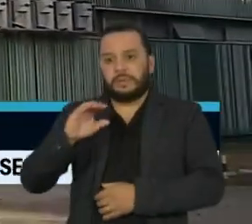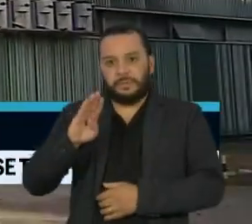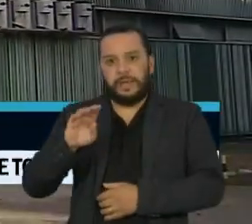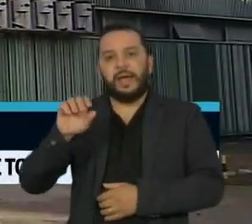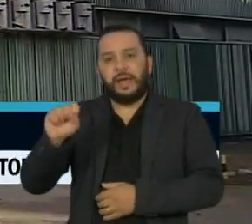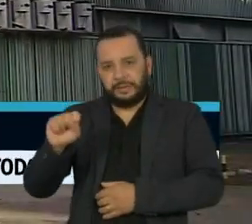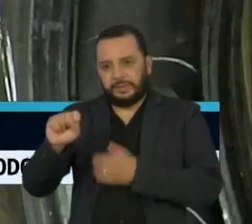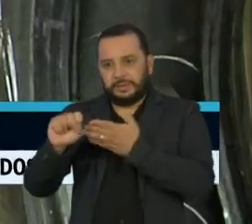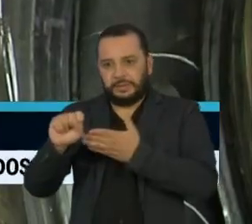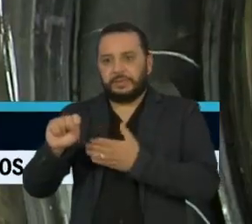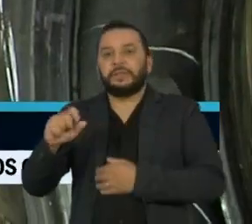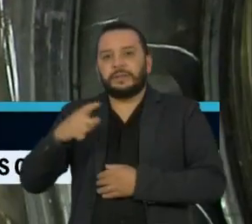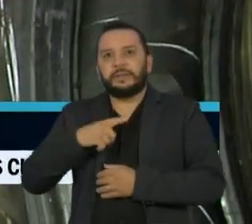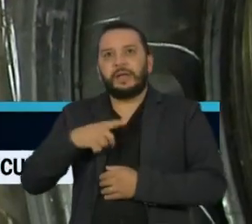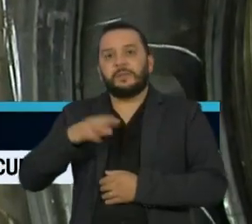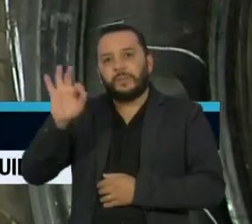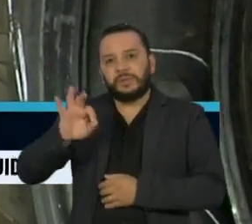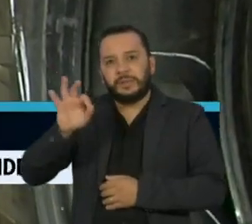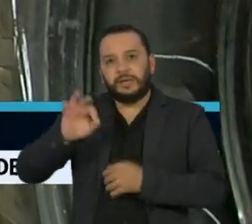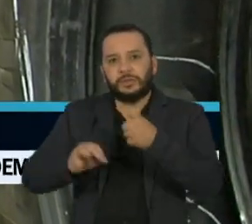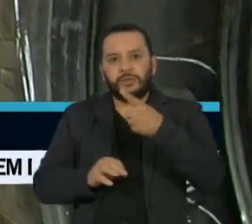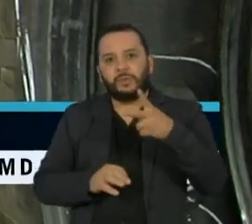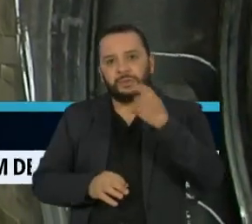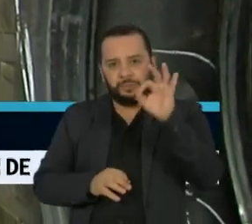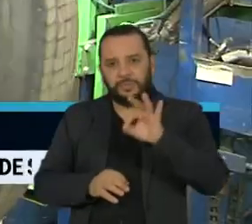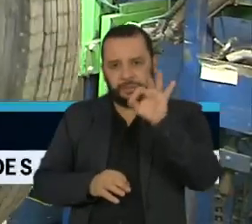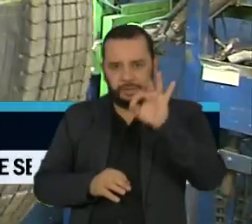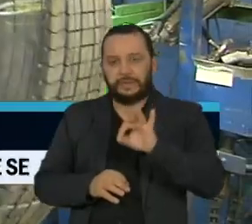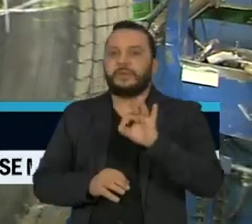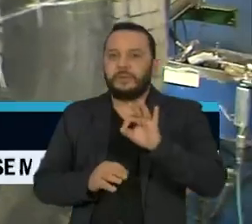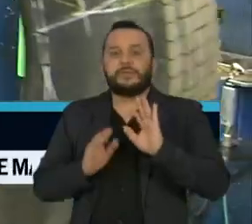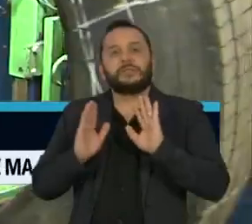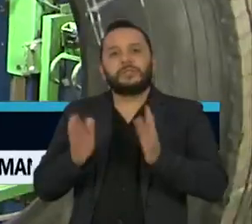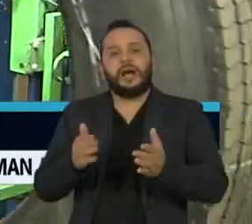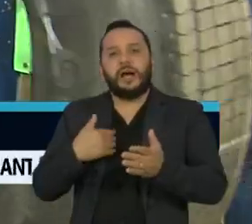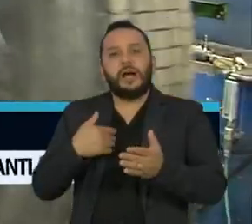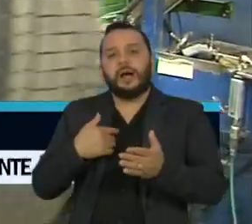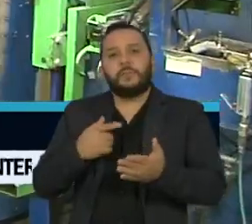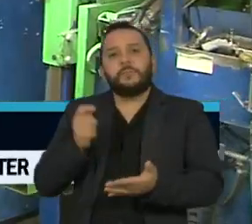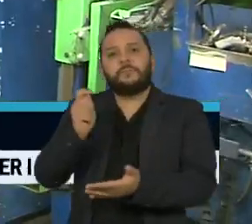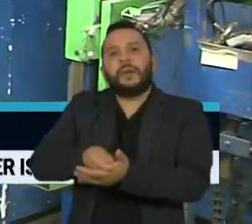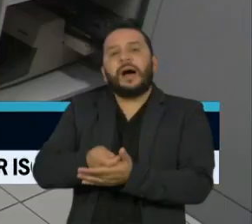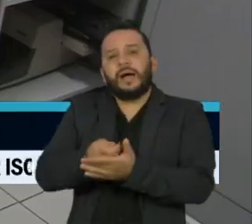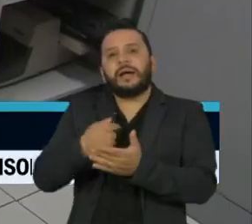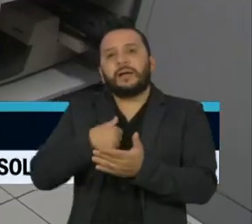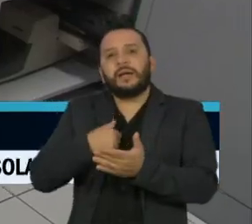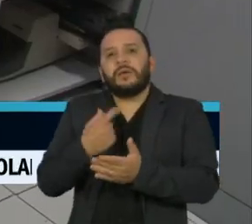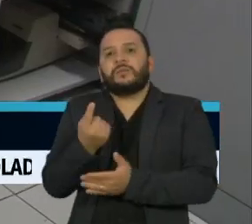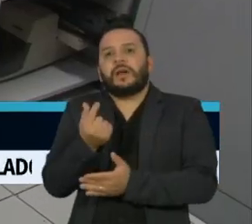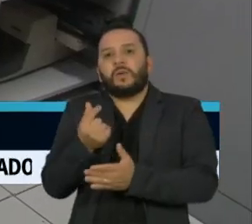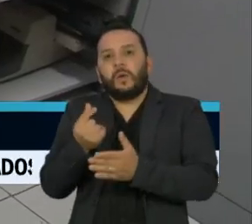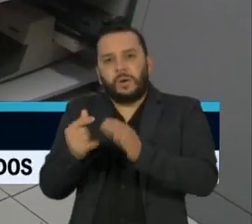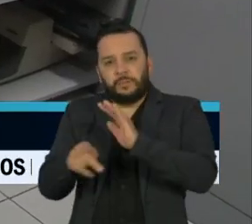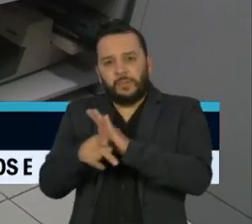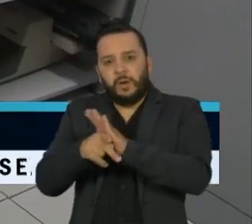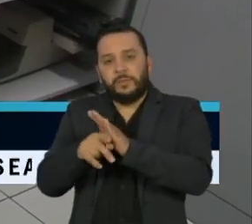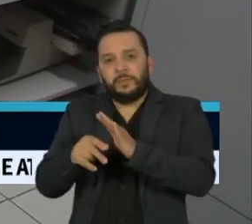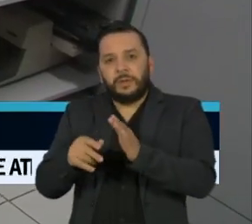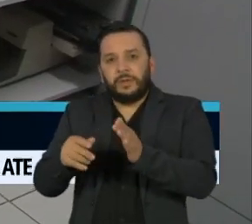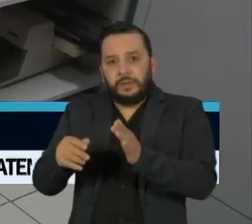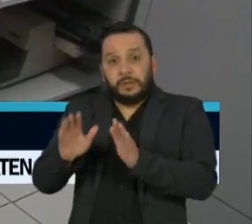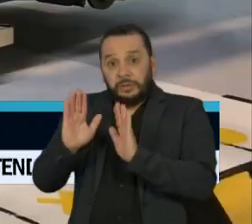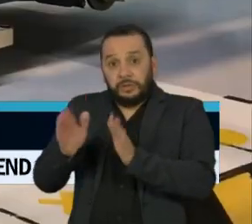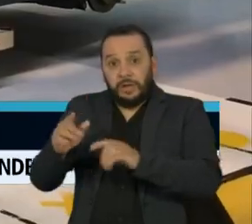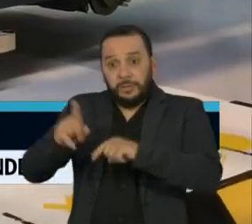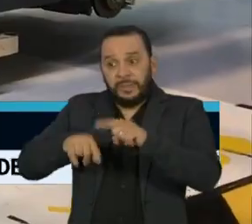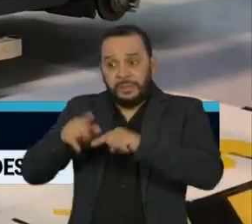e serviços com alíquota única de doze por cento ela seria cobrado apenas sobre o valor agregado a cada fase do produto ou